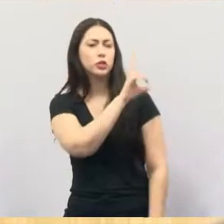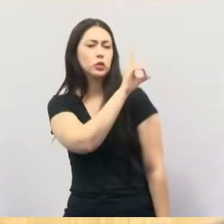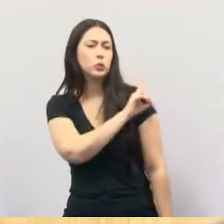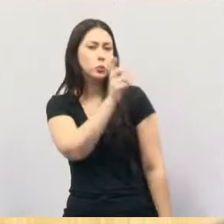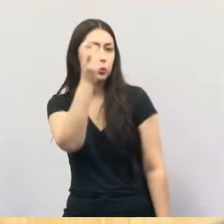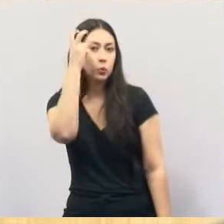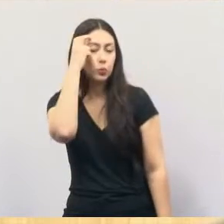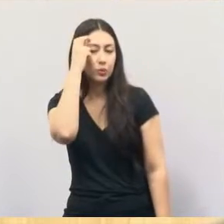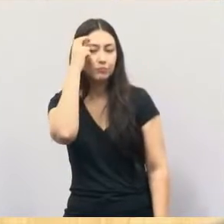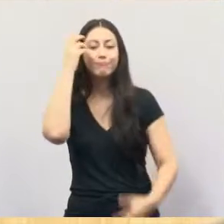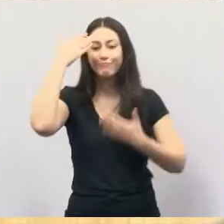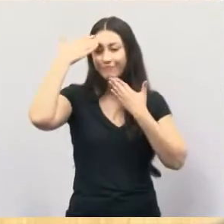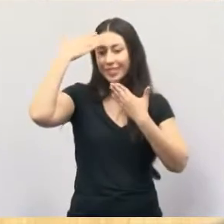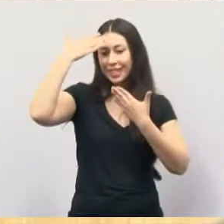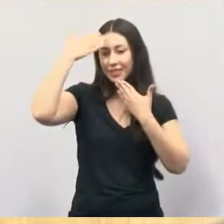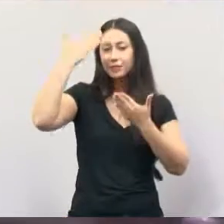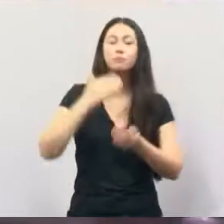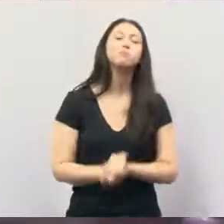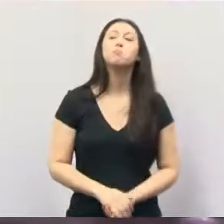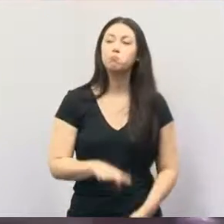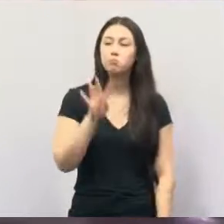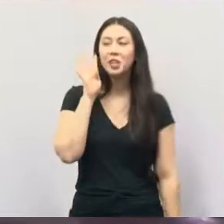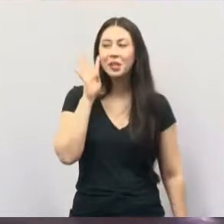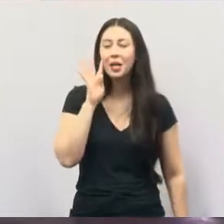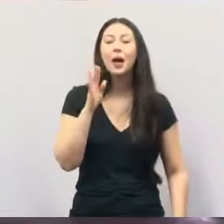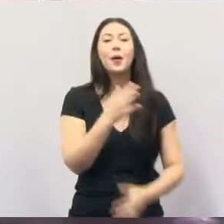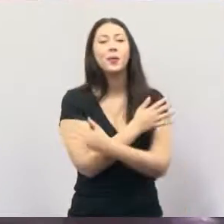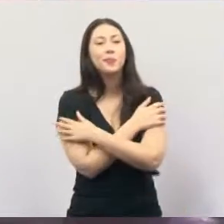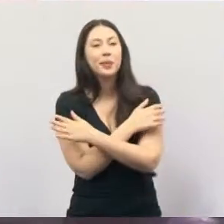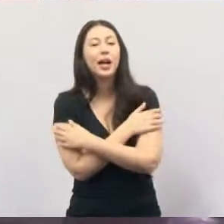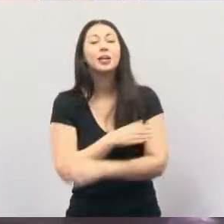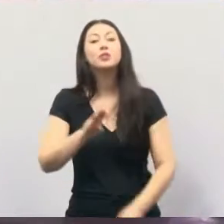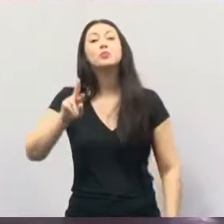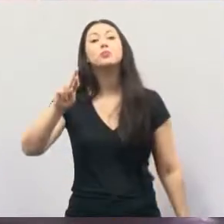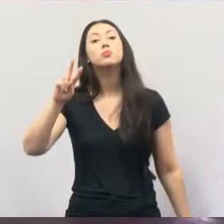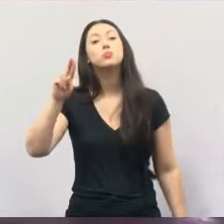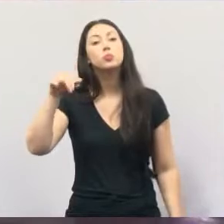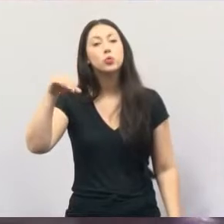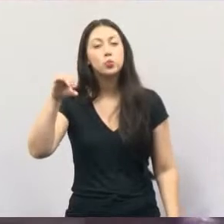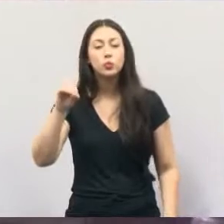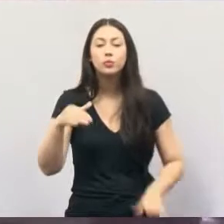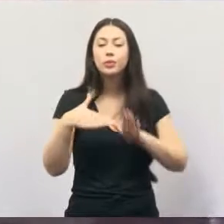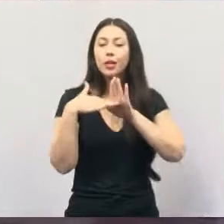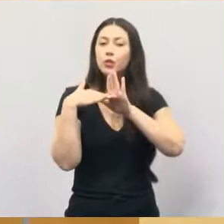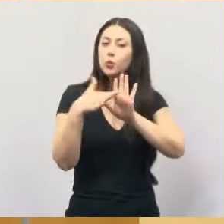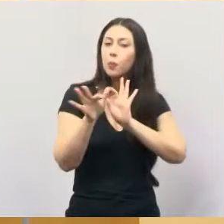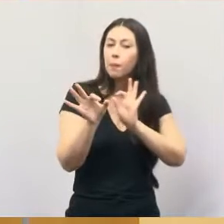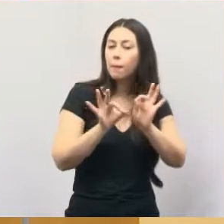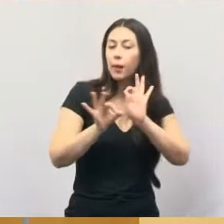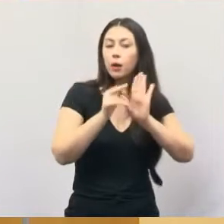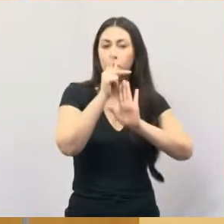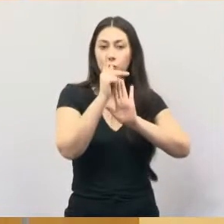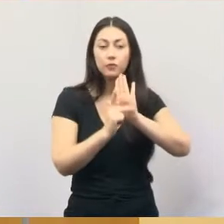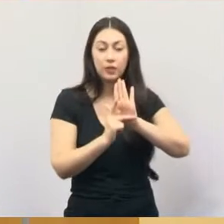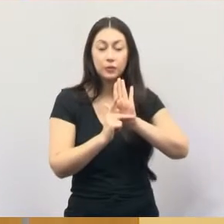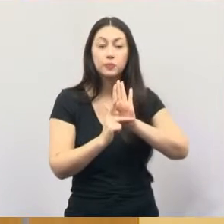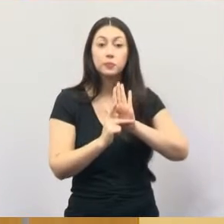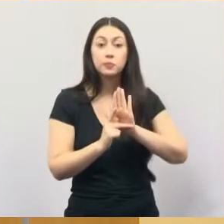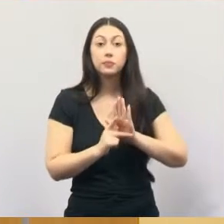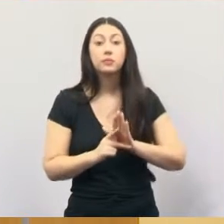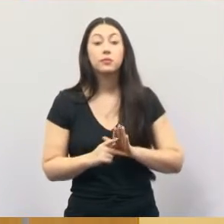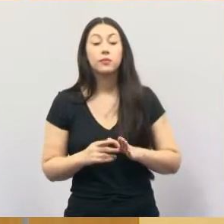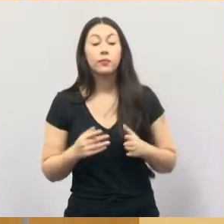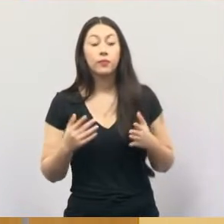na nossa cidade. Obrigado, viu, Luiz? Legal mandar um abraço também para o Bruno aí, que ajudou na confecção desse projeto, não é? E